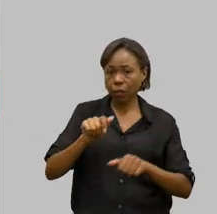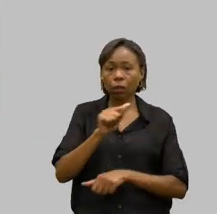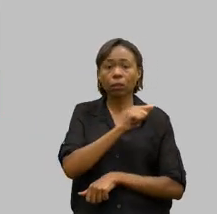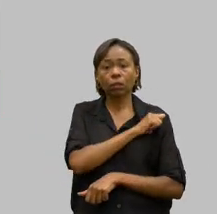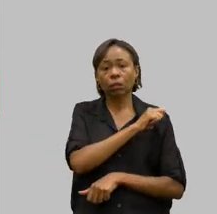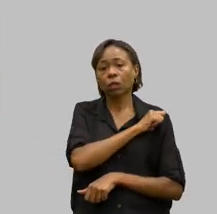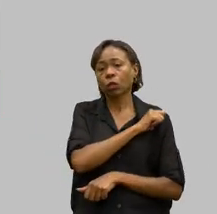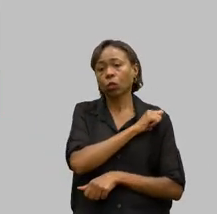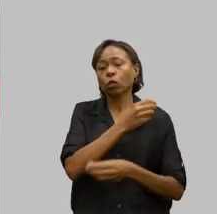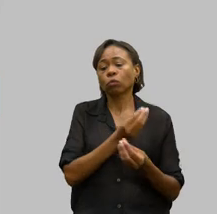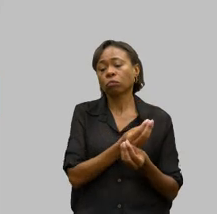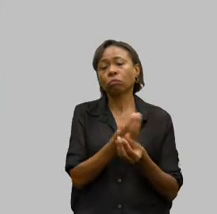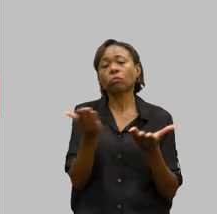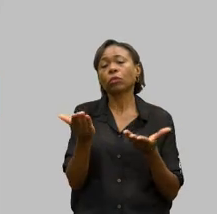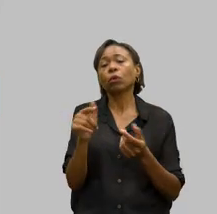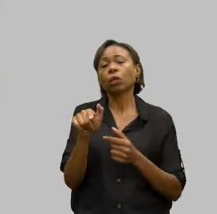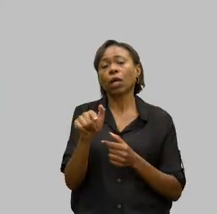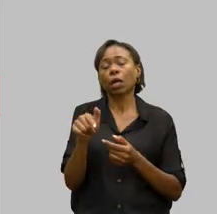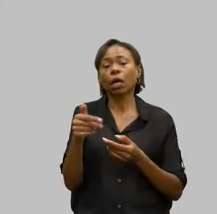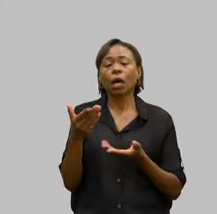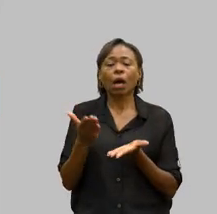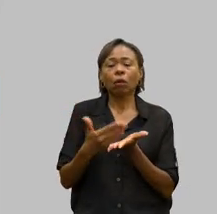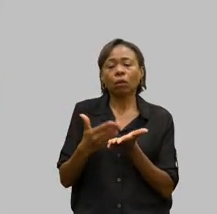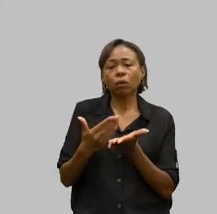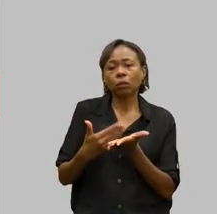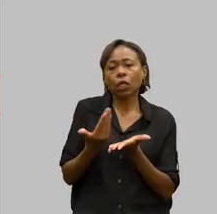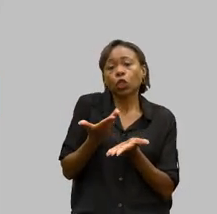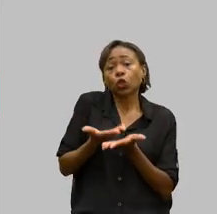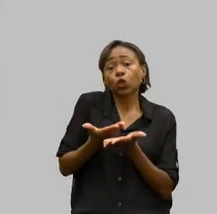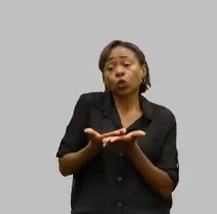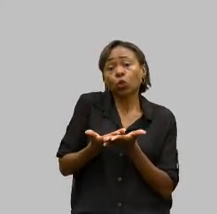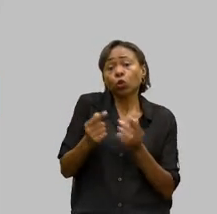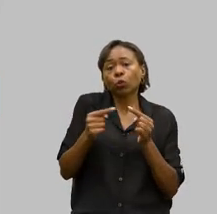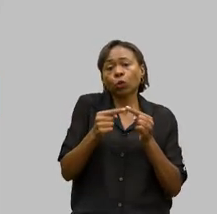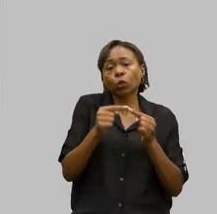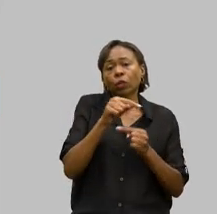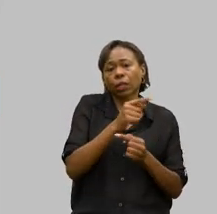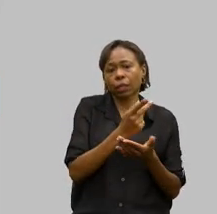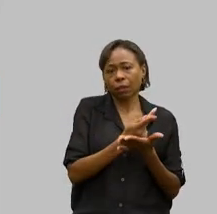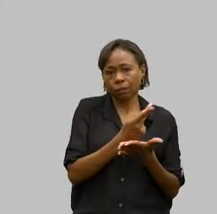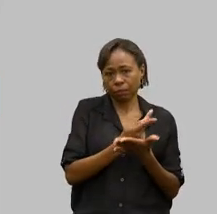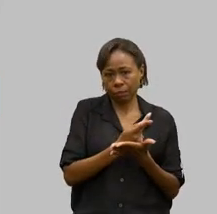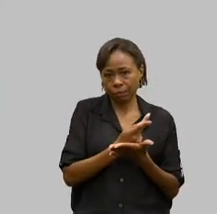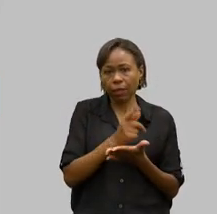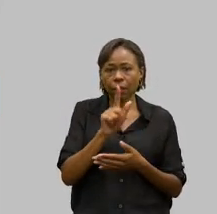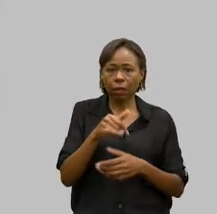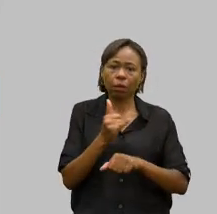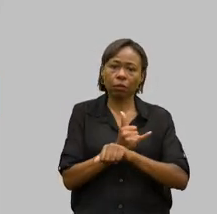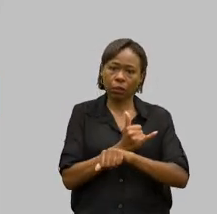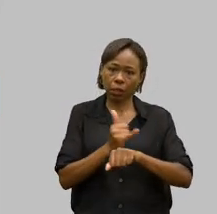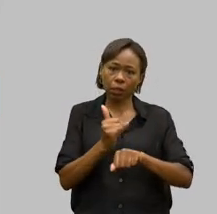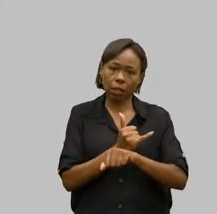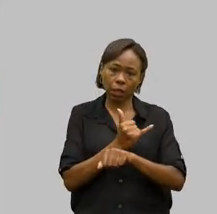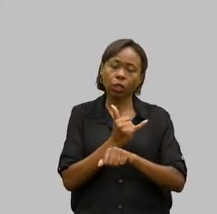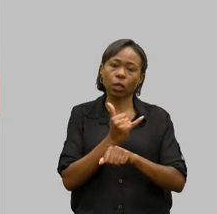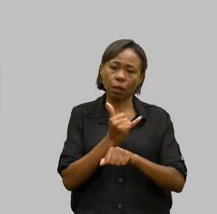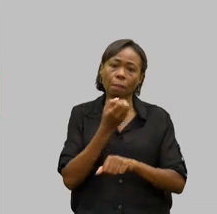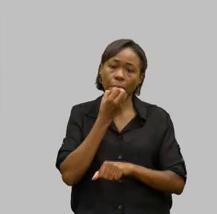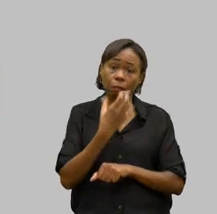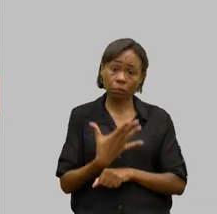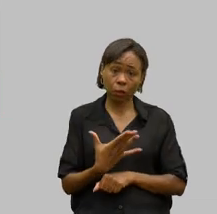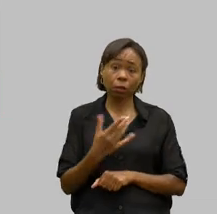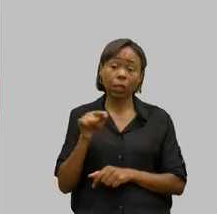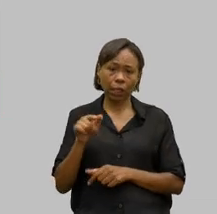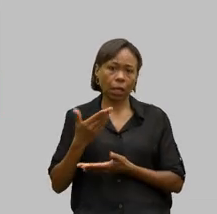recebem trilhas de estudo de acordo com o que eles erraram. Então, também é uma ferramenta a mais, além da aula do professor,